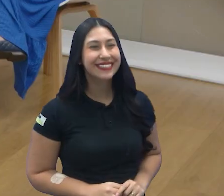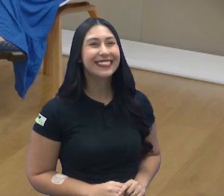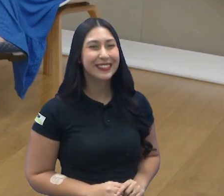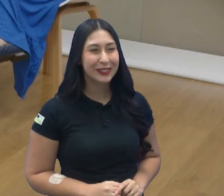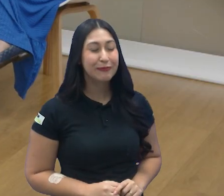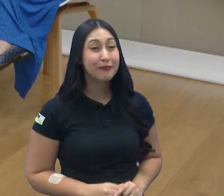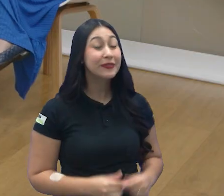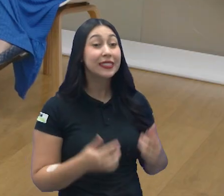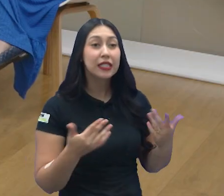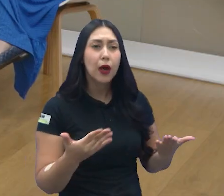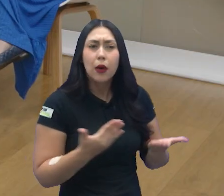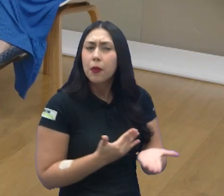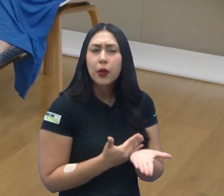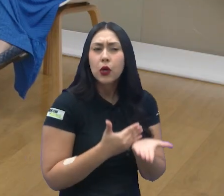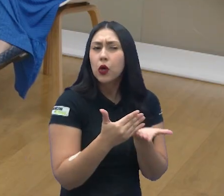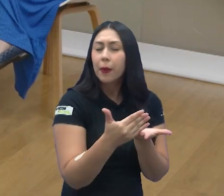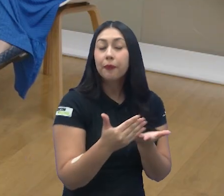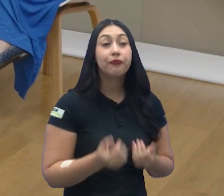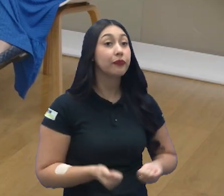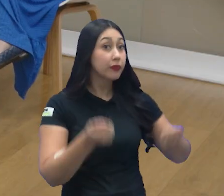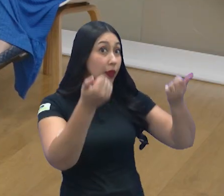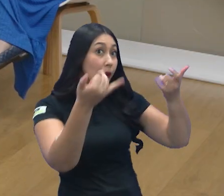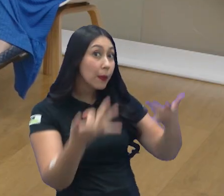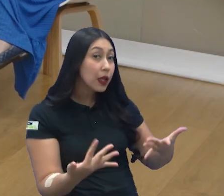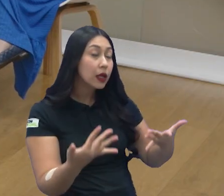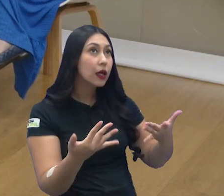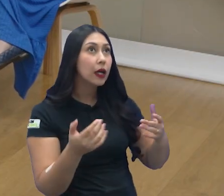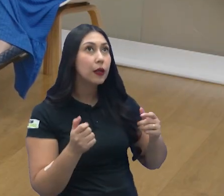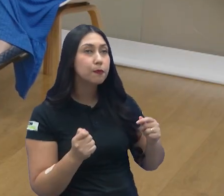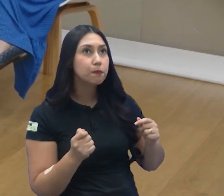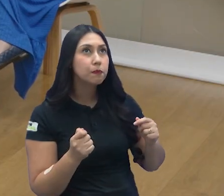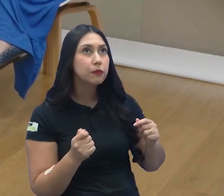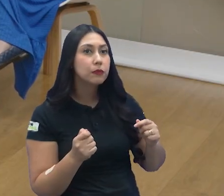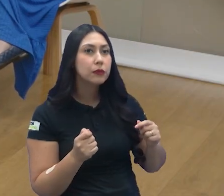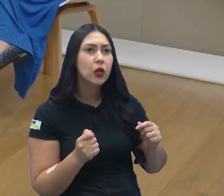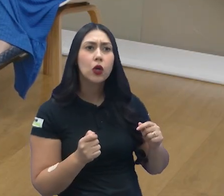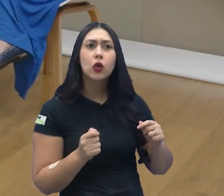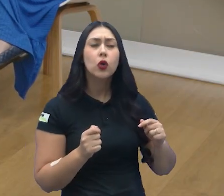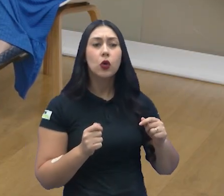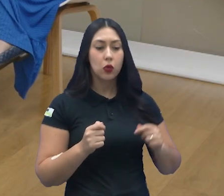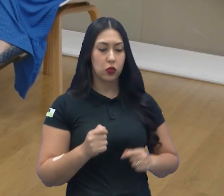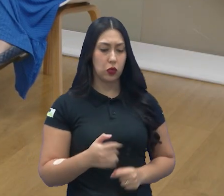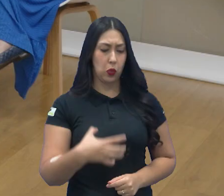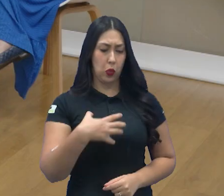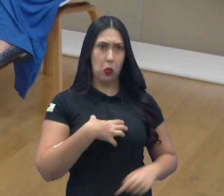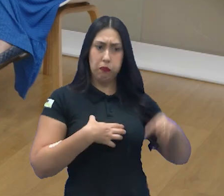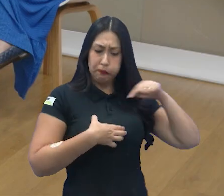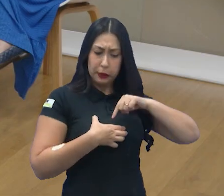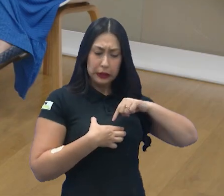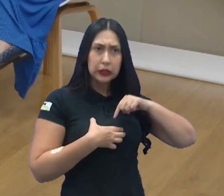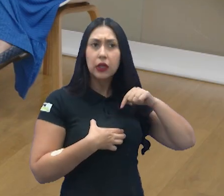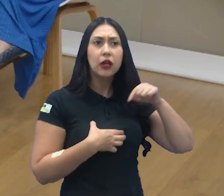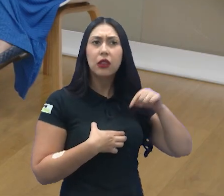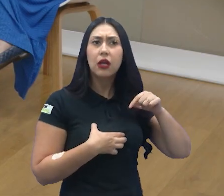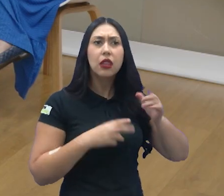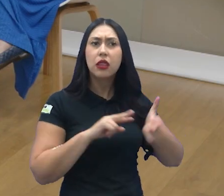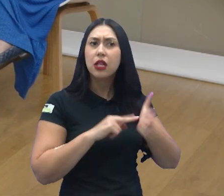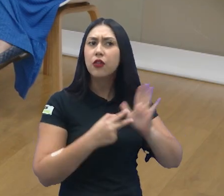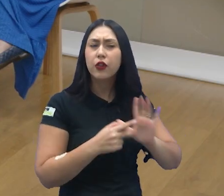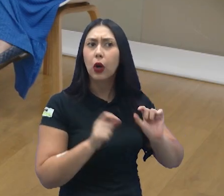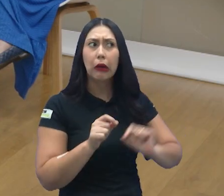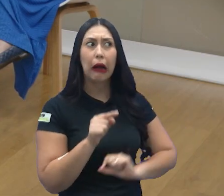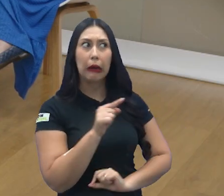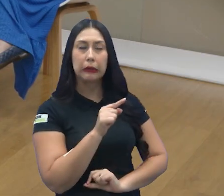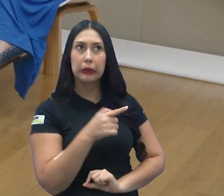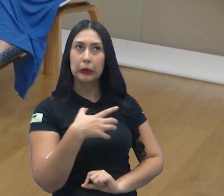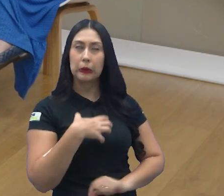Del, para a gente começar, explica para a gente primeiro, assim, o que quer dizer quando a gente fala temperamento? Aquela pessoa tem um temperamento muito difícil.